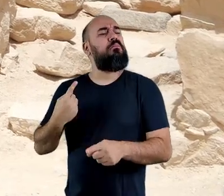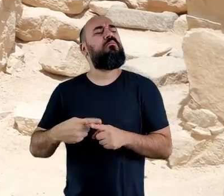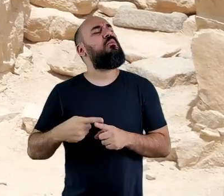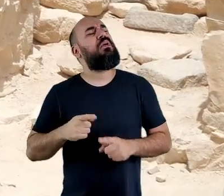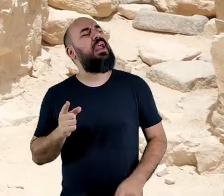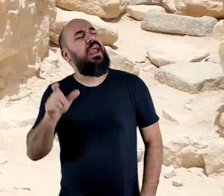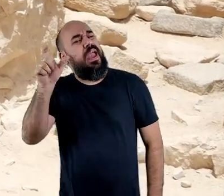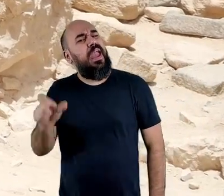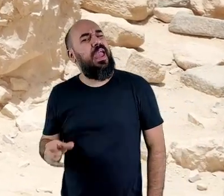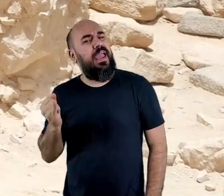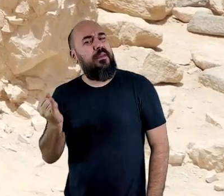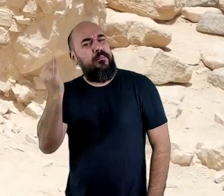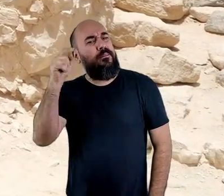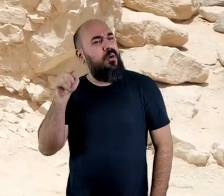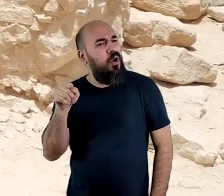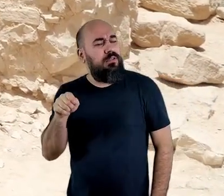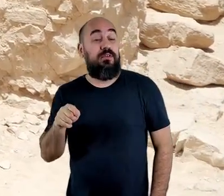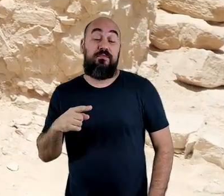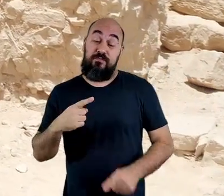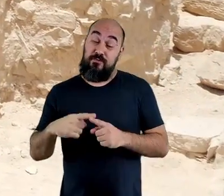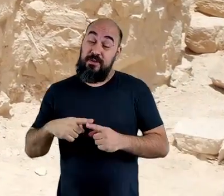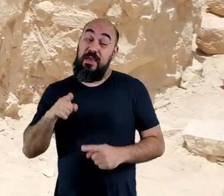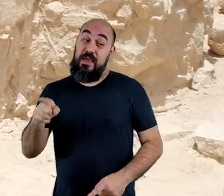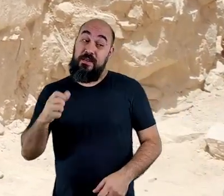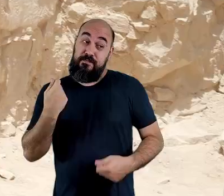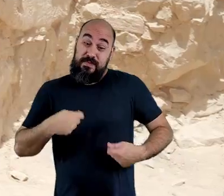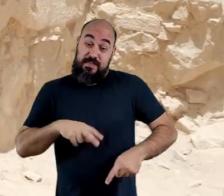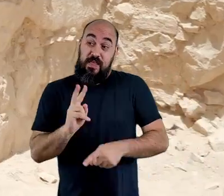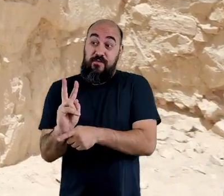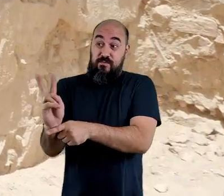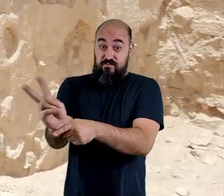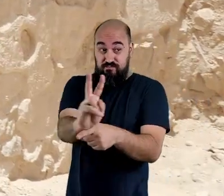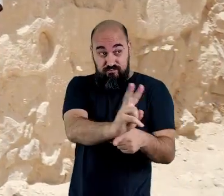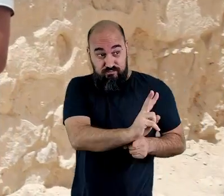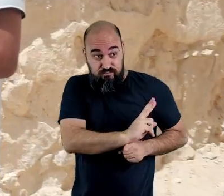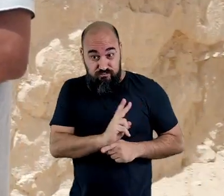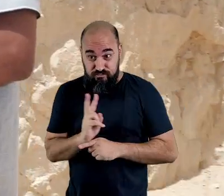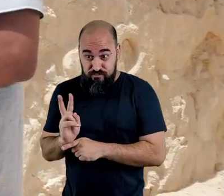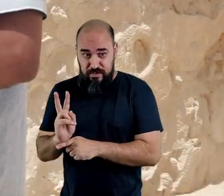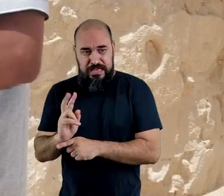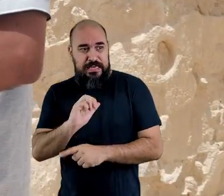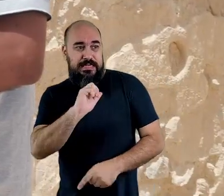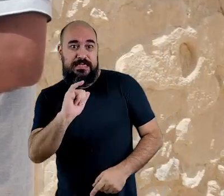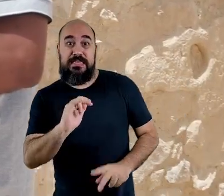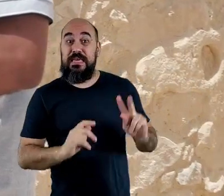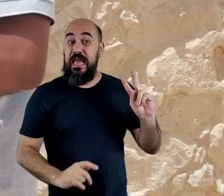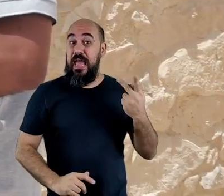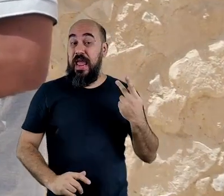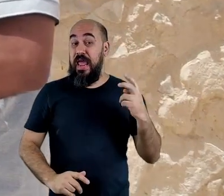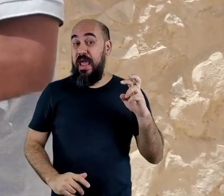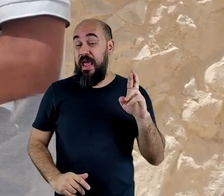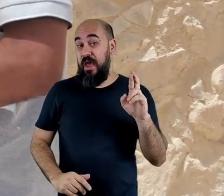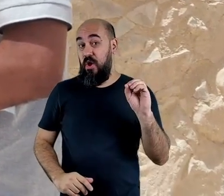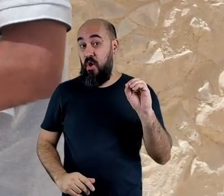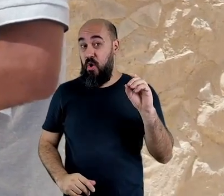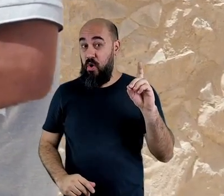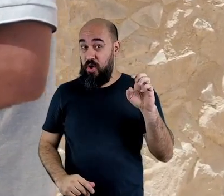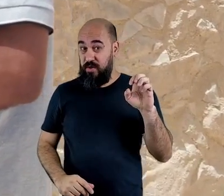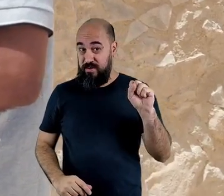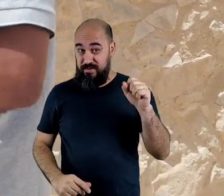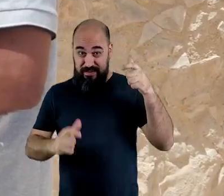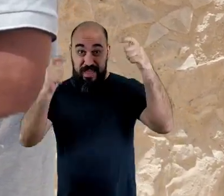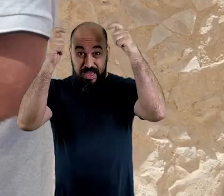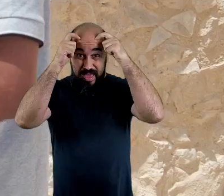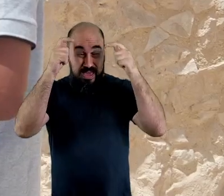quem tinha que se certificar de que quando Herodes decidisse vir aqui com sua família, seus convidados, tudo aqui em Massada deveria ter